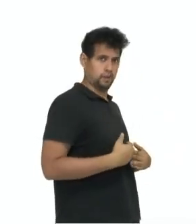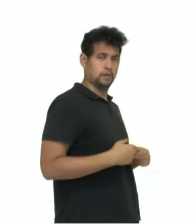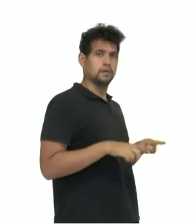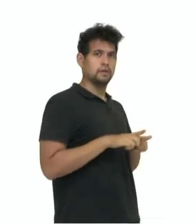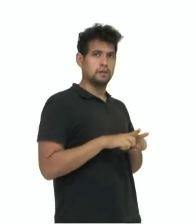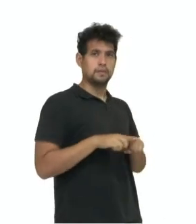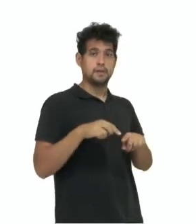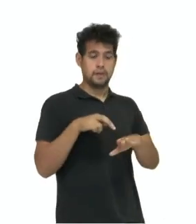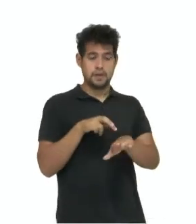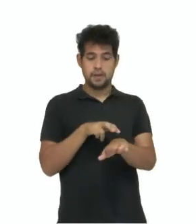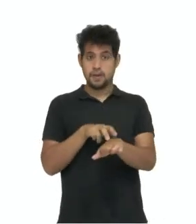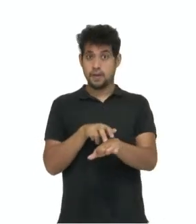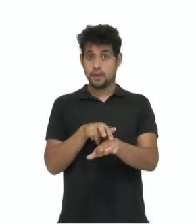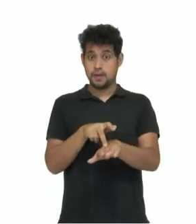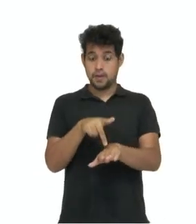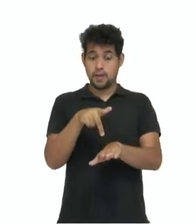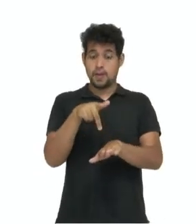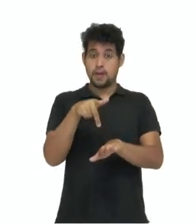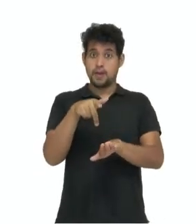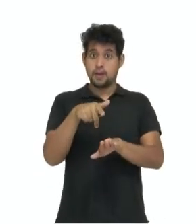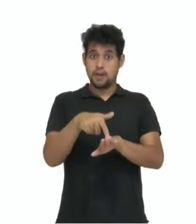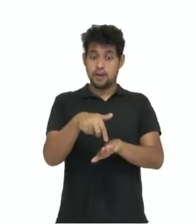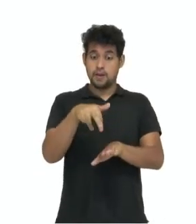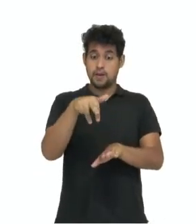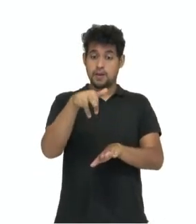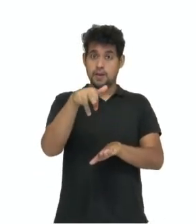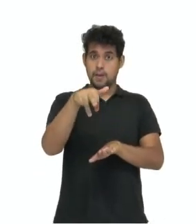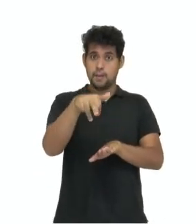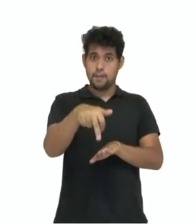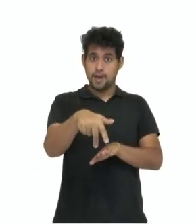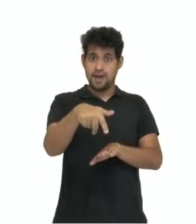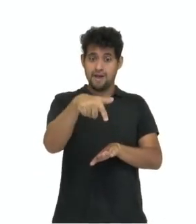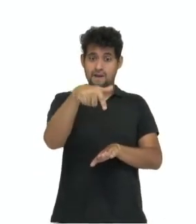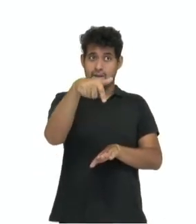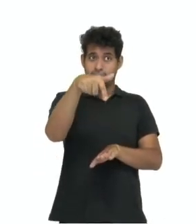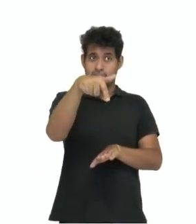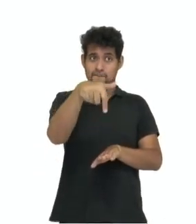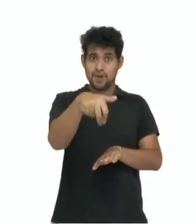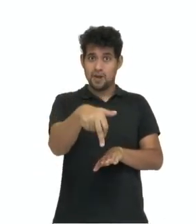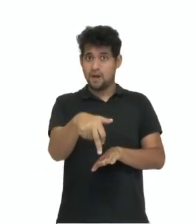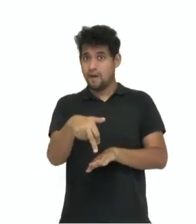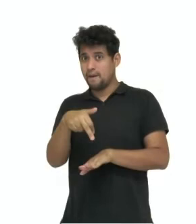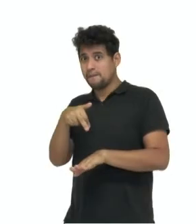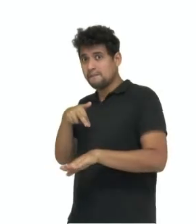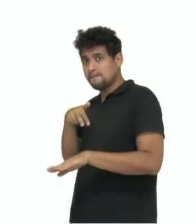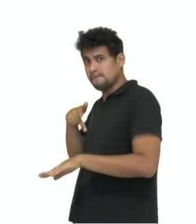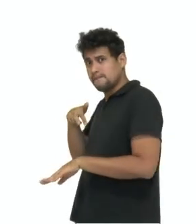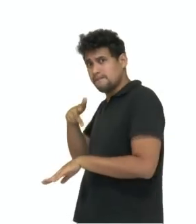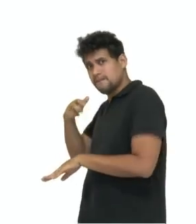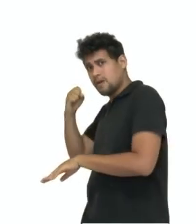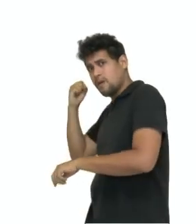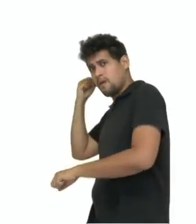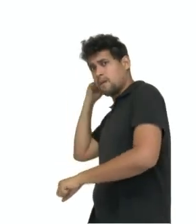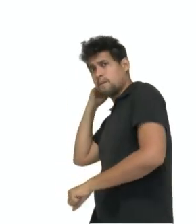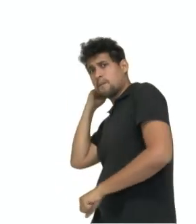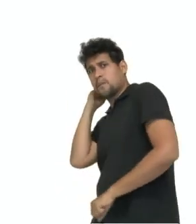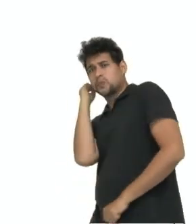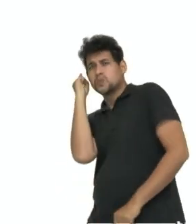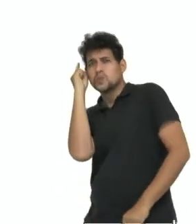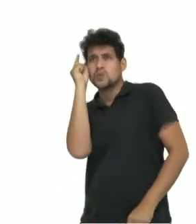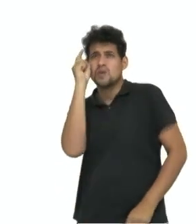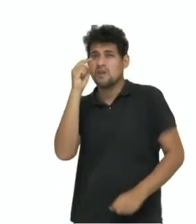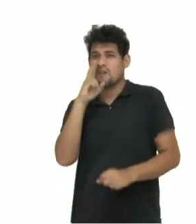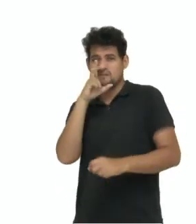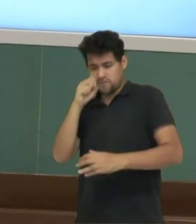as passadas da perna, passa por uma corrida lateral e no lançamento ele solta toda